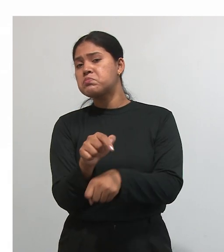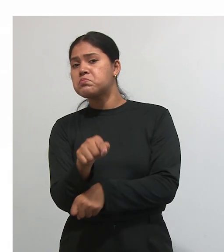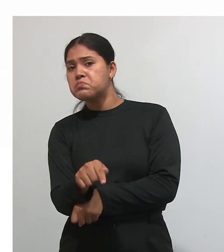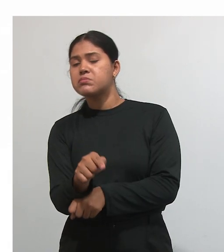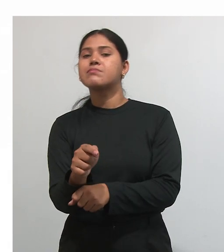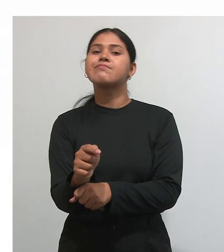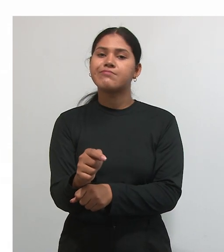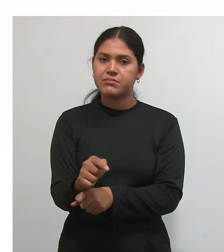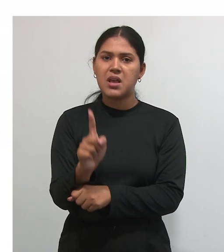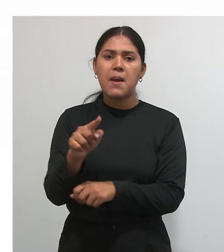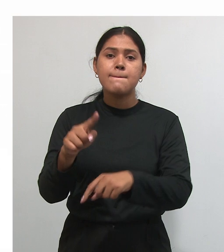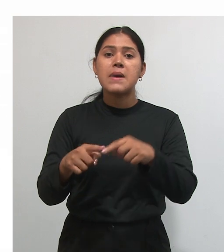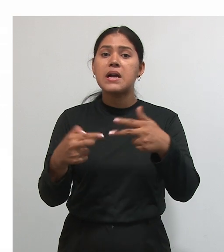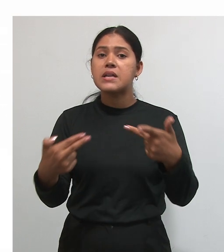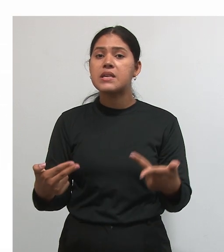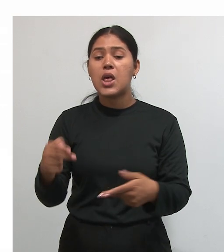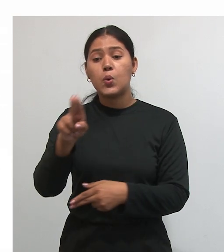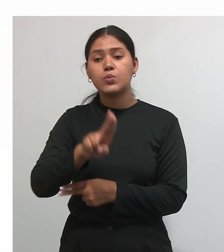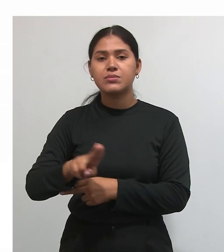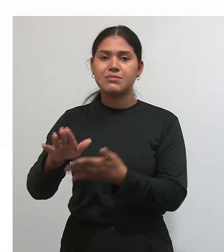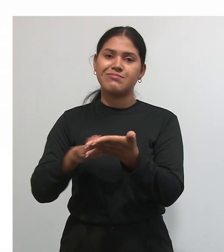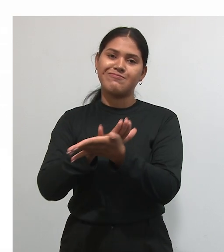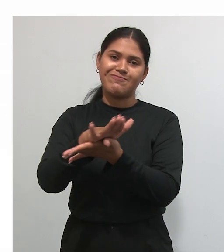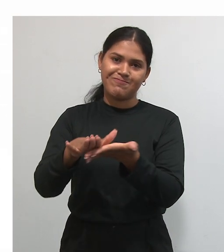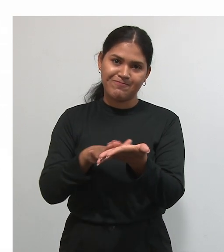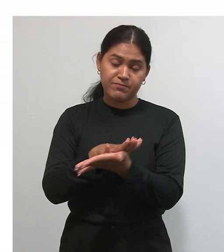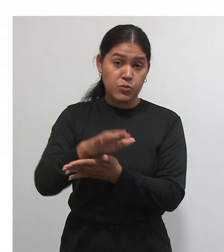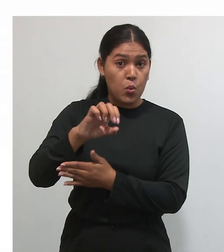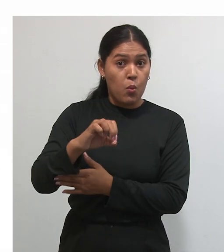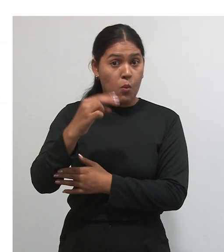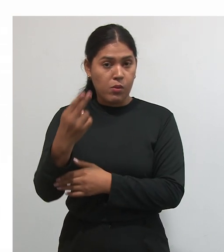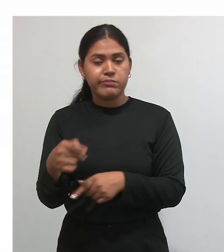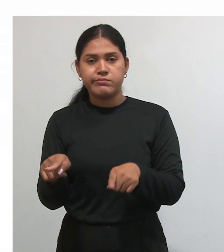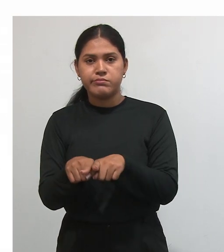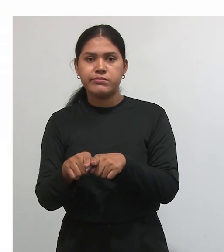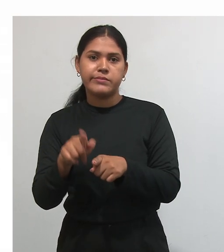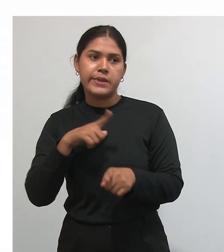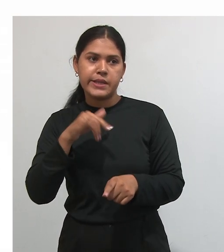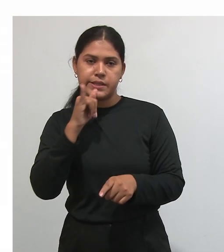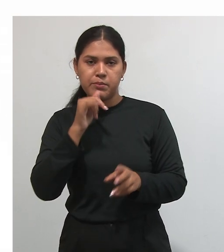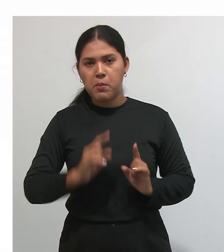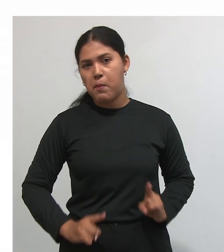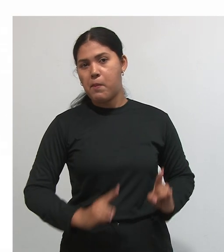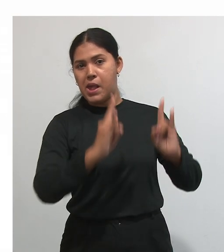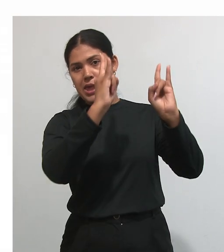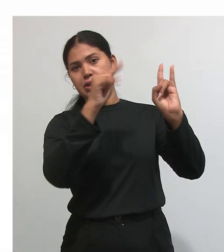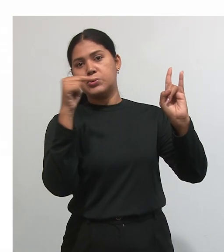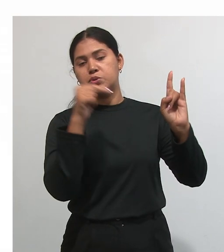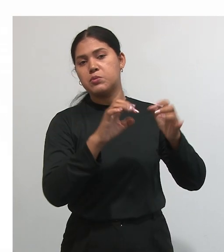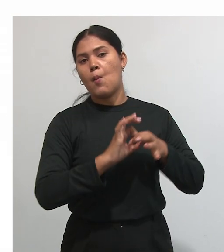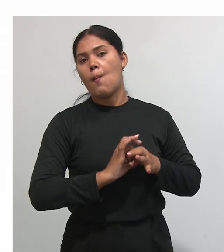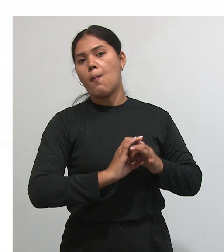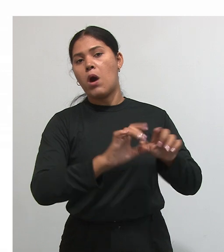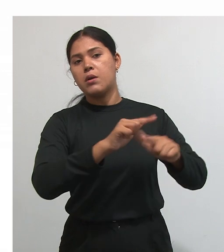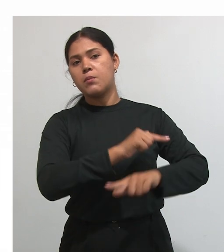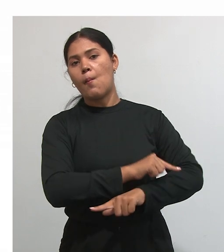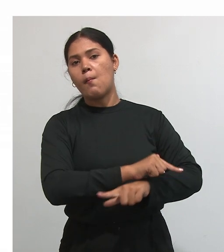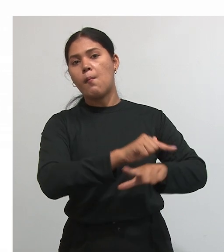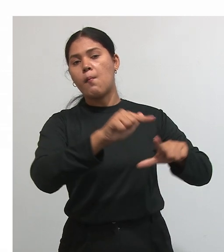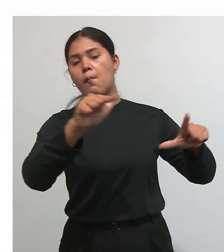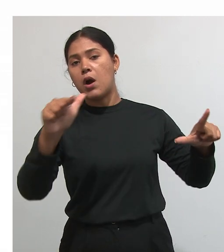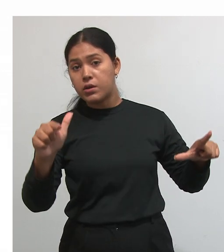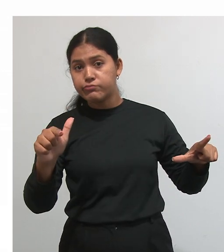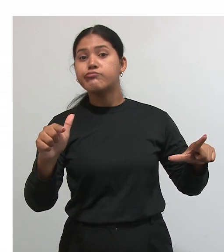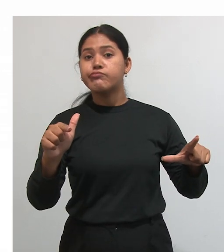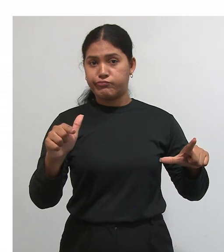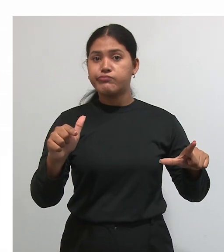às vezes no sol, e ninguém está utilizando nada. Ou tem aquele prédio, um